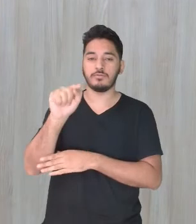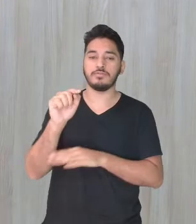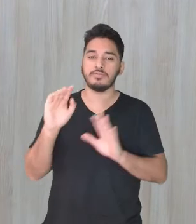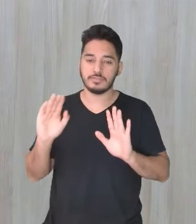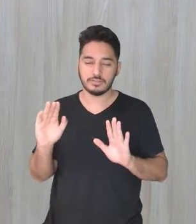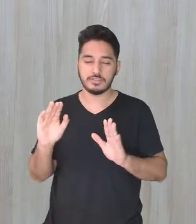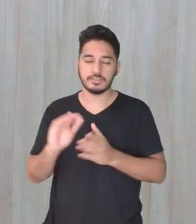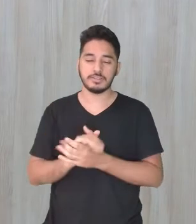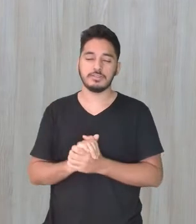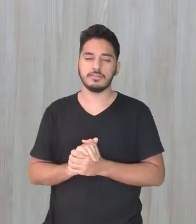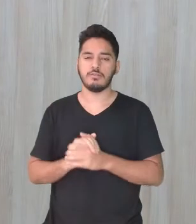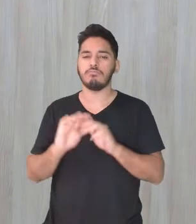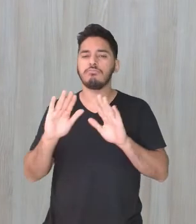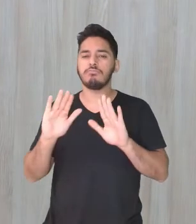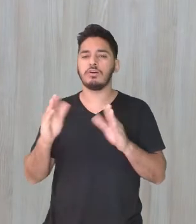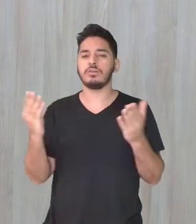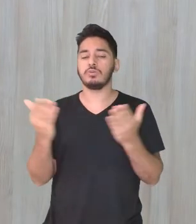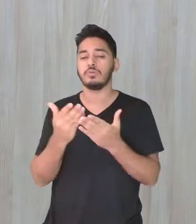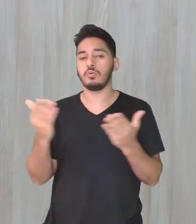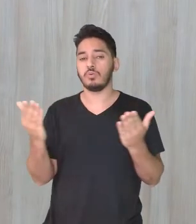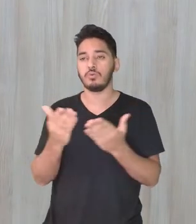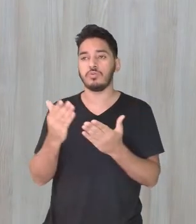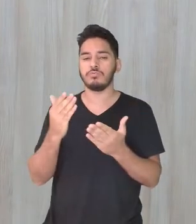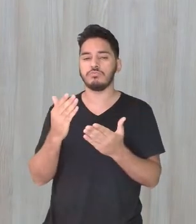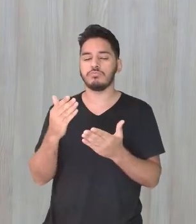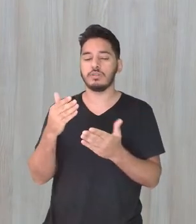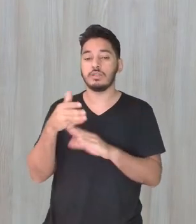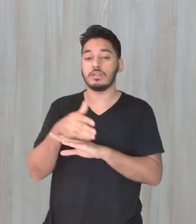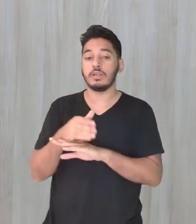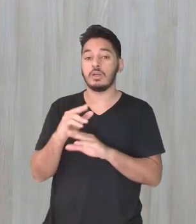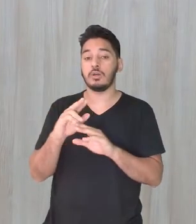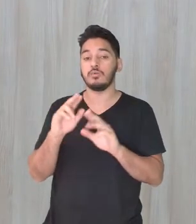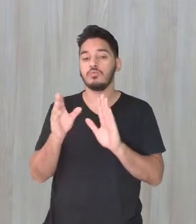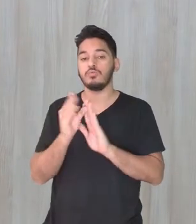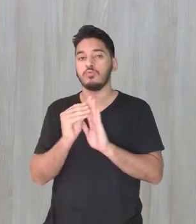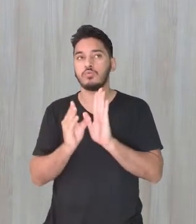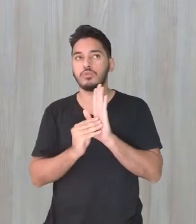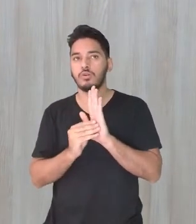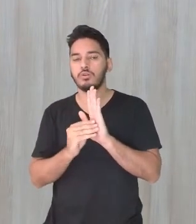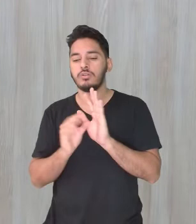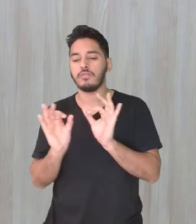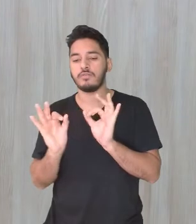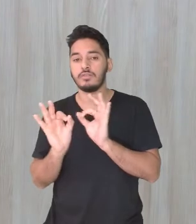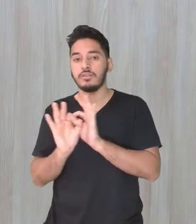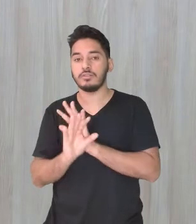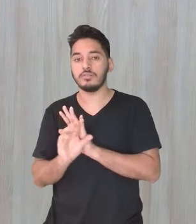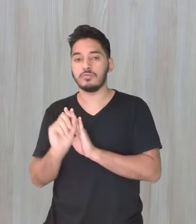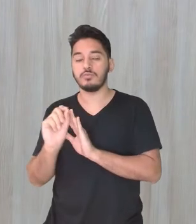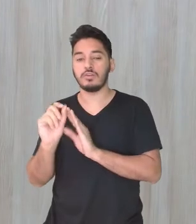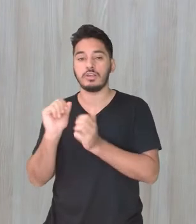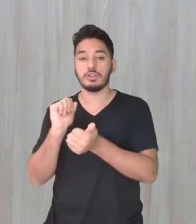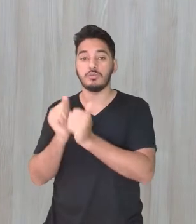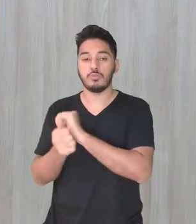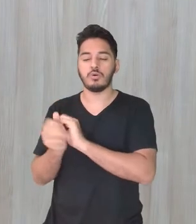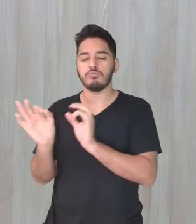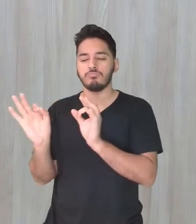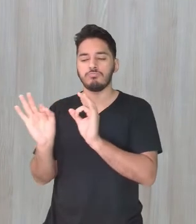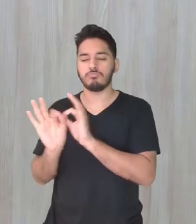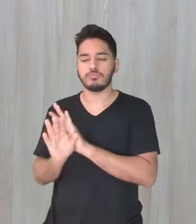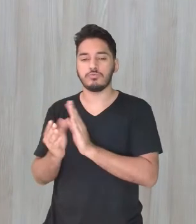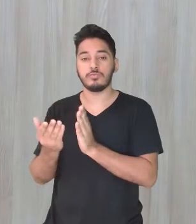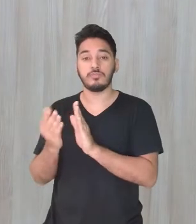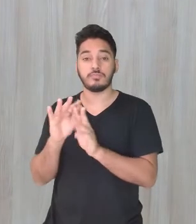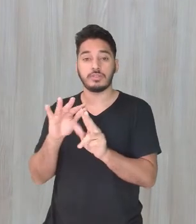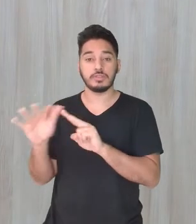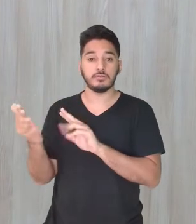falar, mas hoje nós adentramos nesse assunto, finalizando o nosso conteúdo de esporte, né? Na